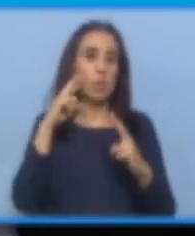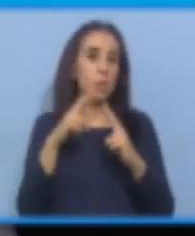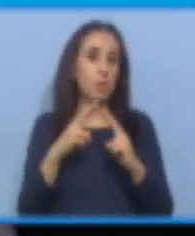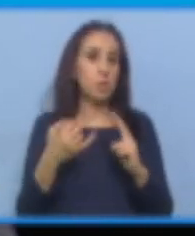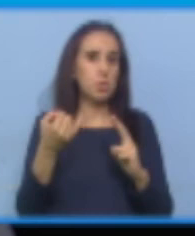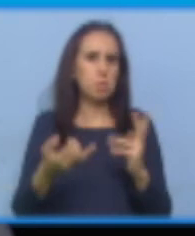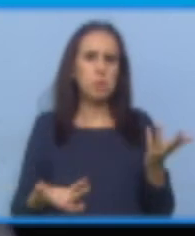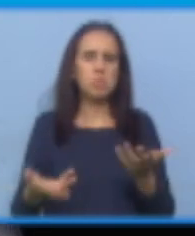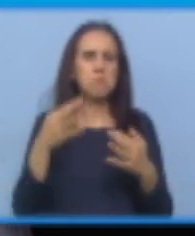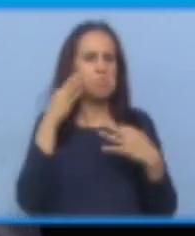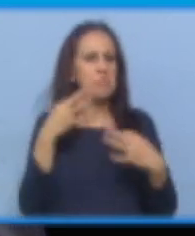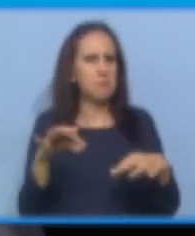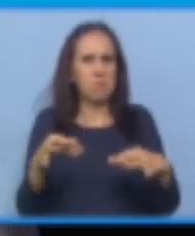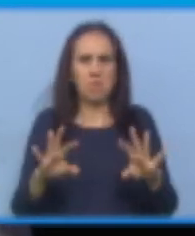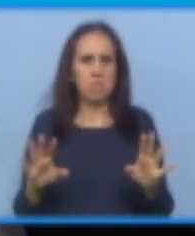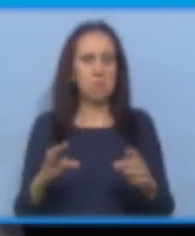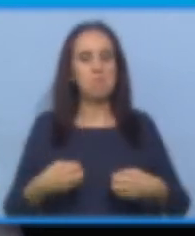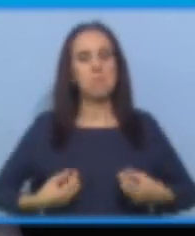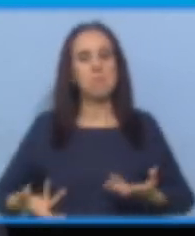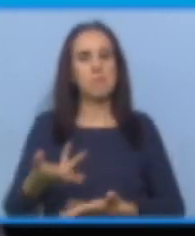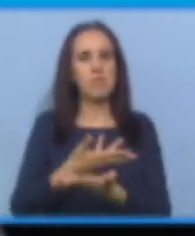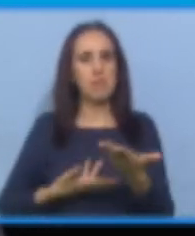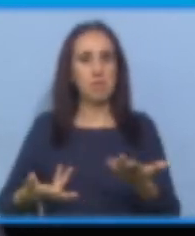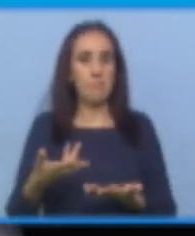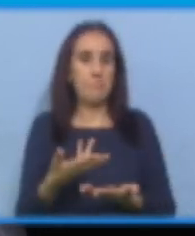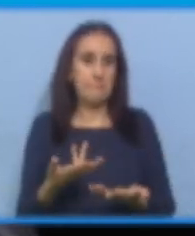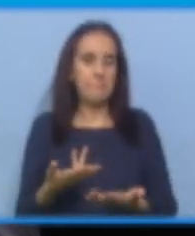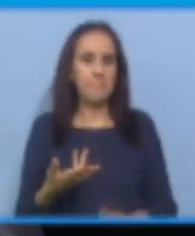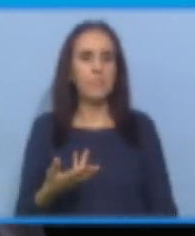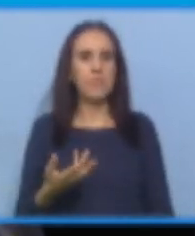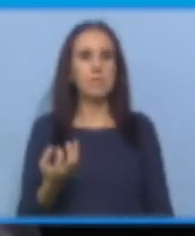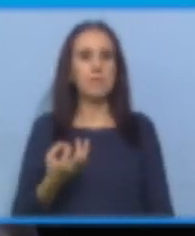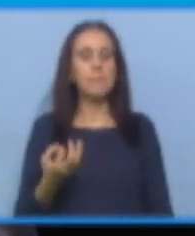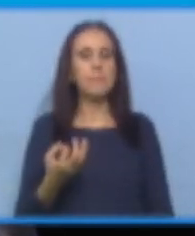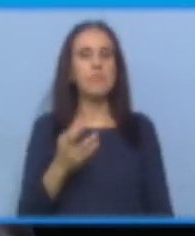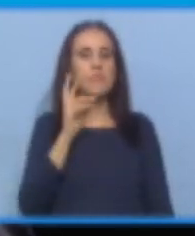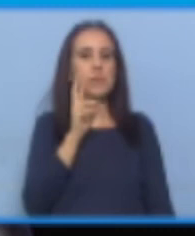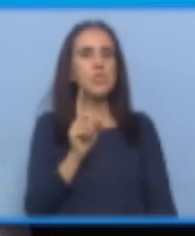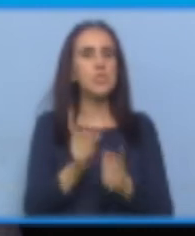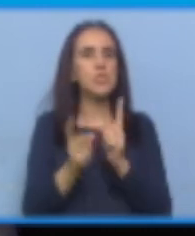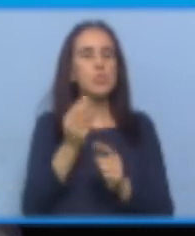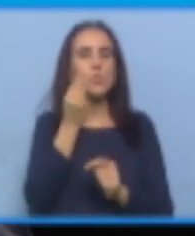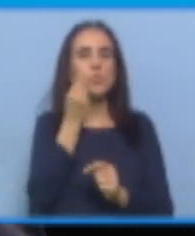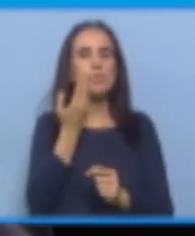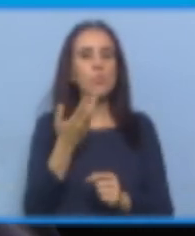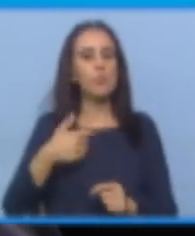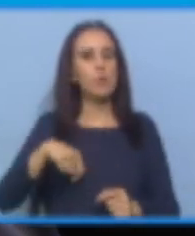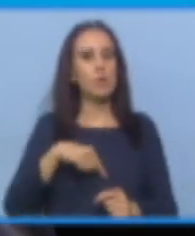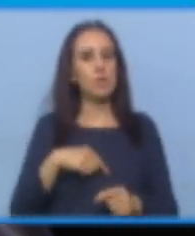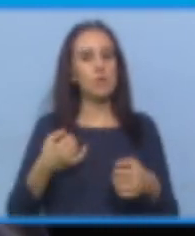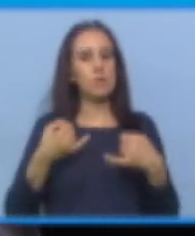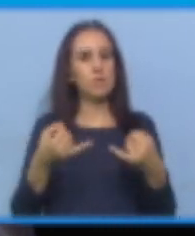encontro informal, de partilha, etc., e também de ver como é que nós podemos